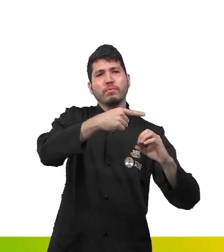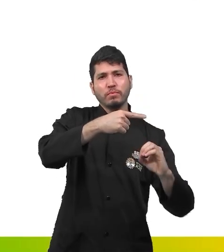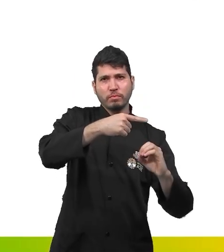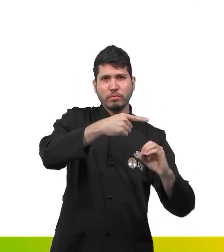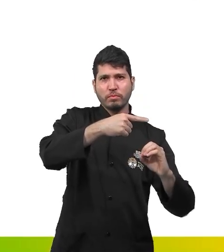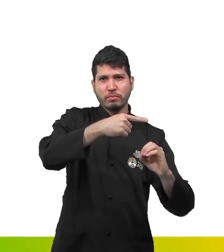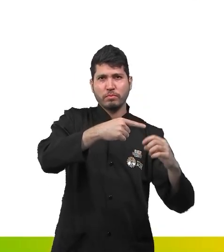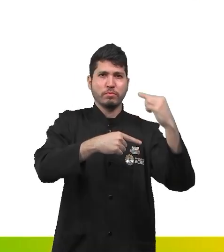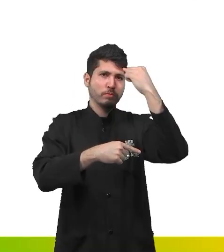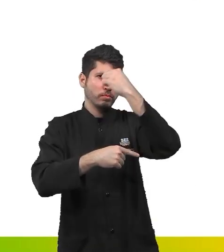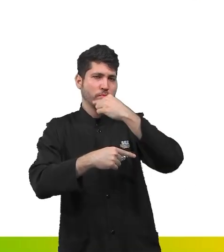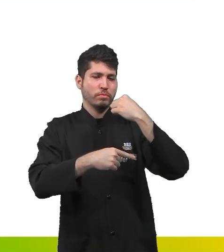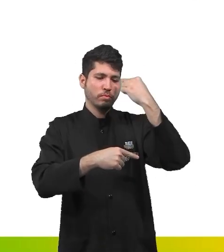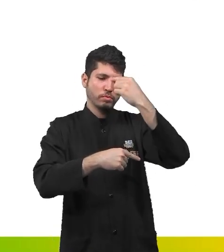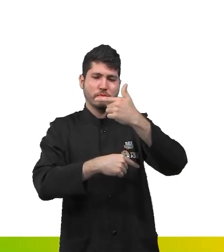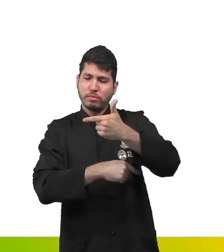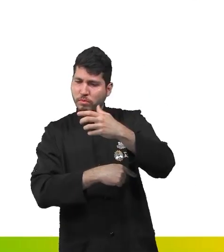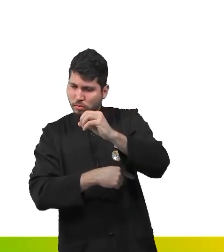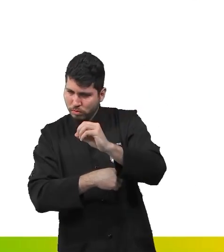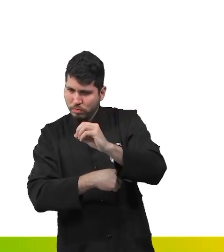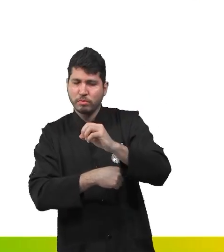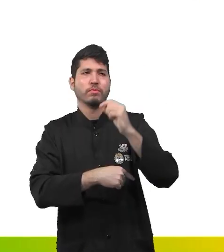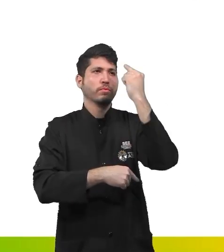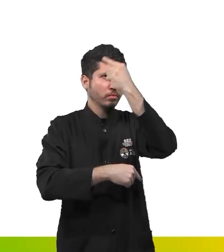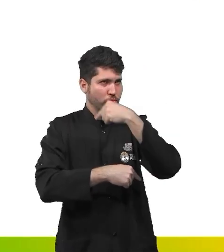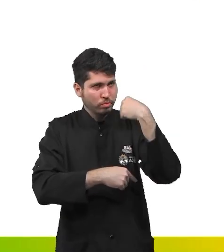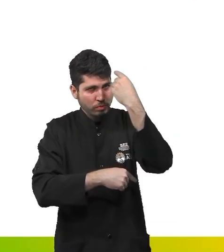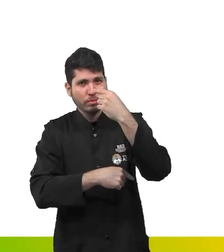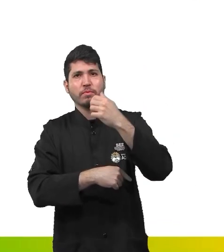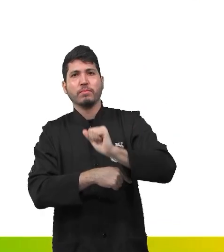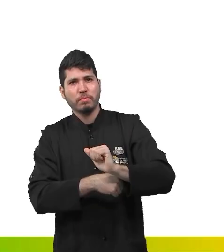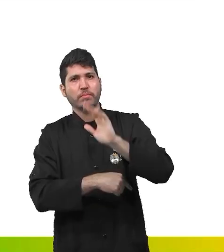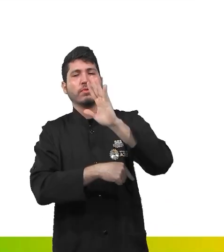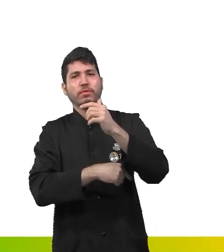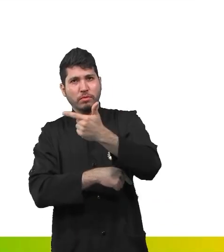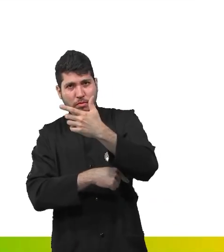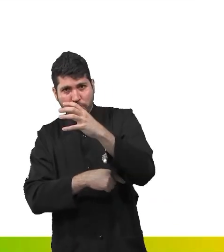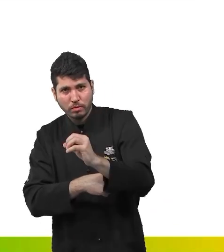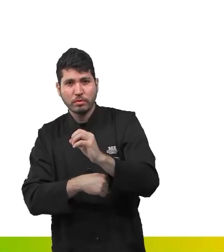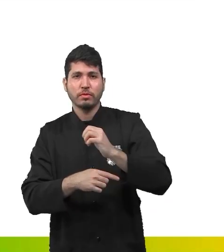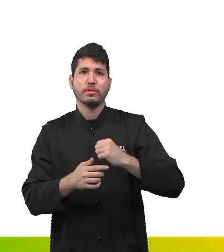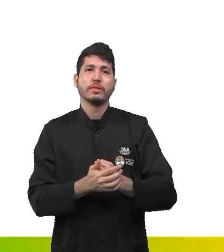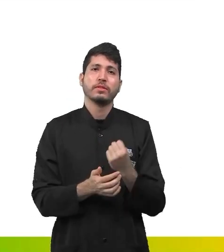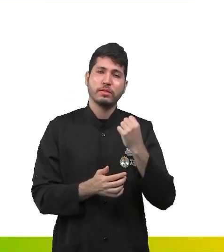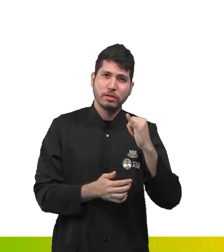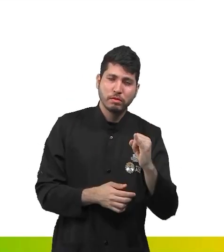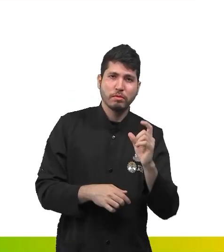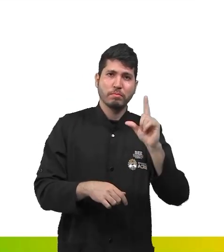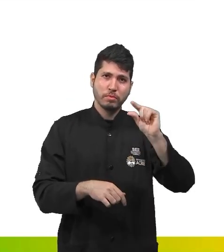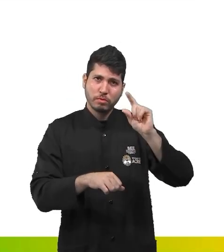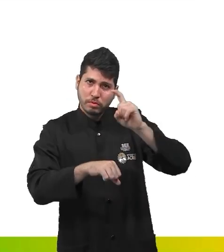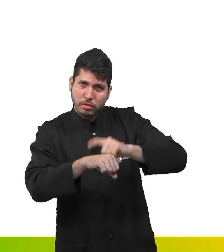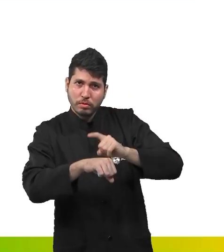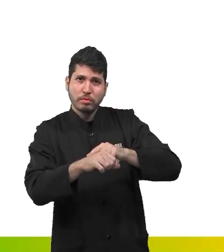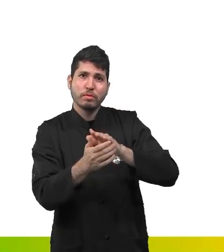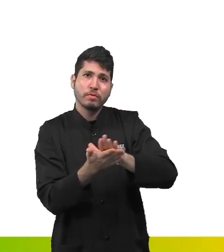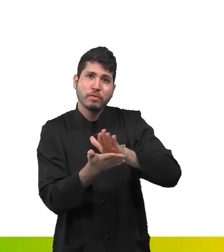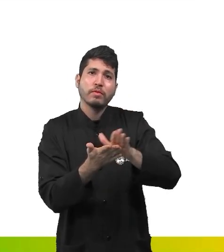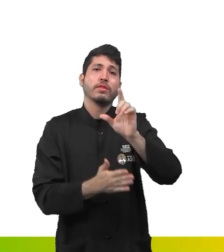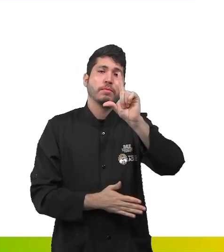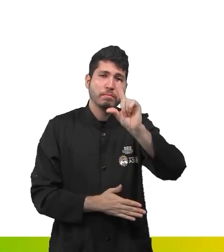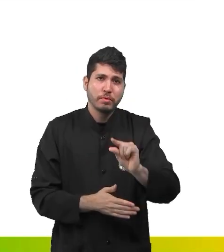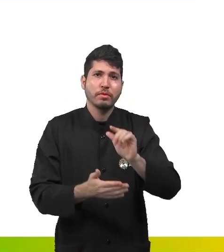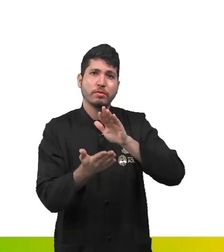aumento, 20 impressões. Se eu tenho menos tempo para imprimir, vou ter menos